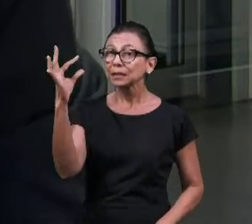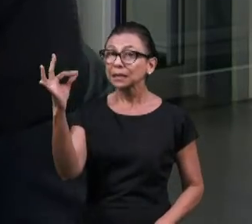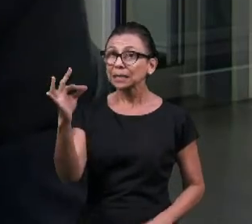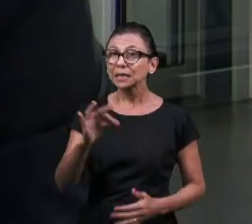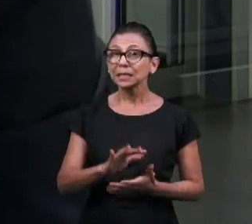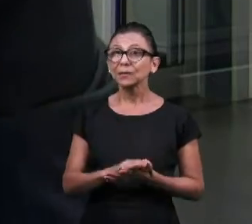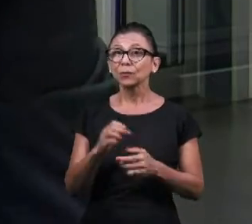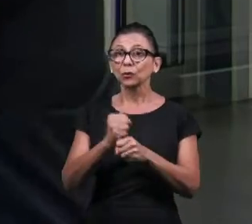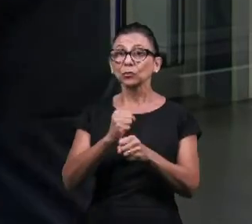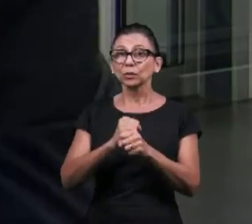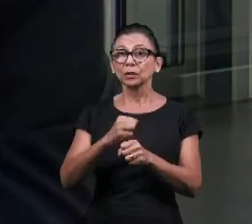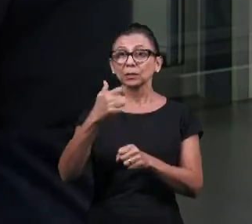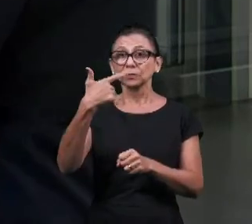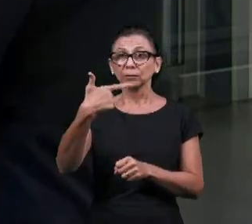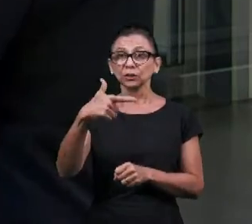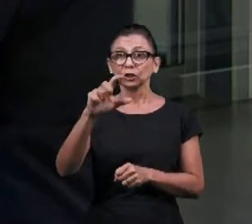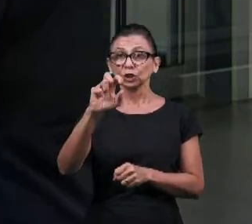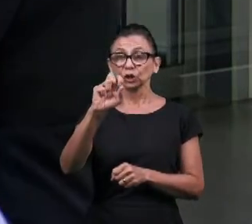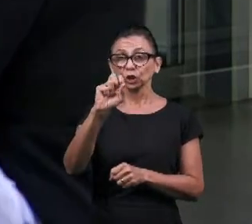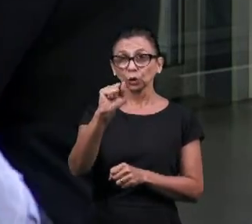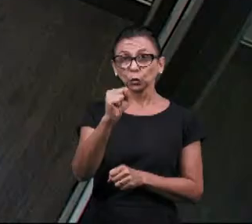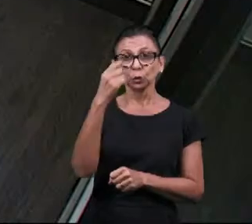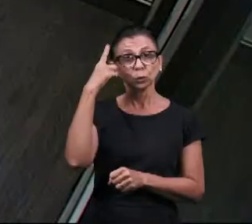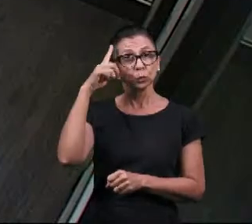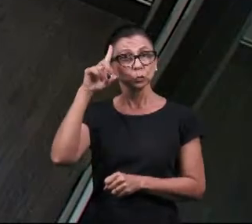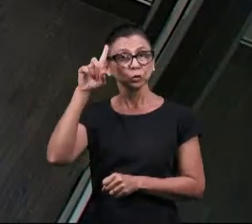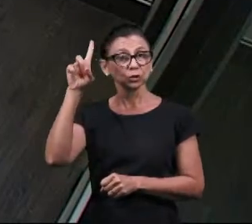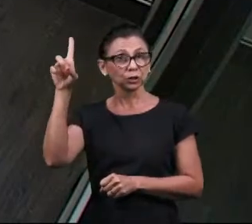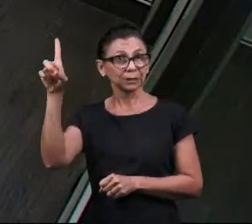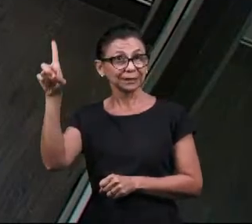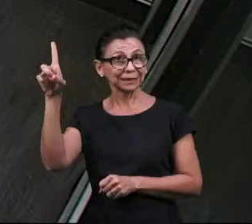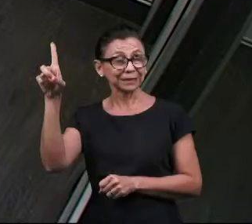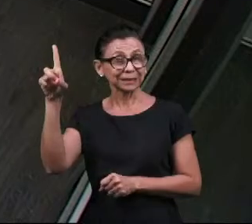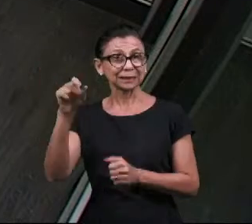28 dias. Meu Deus. Pavimentação,